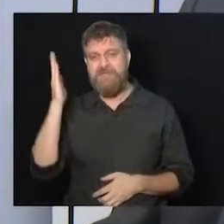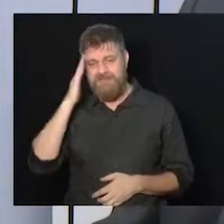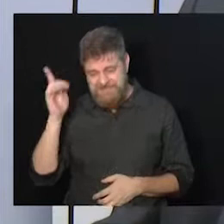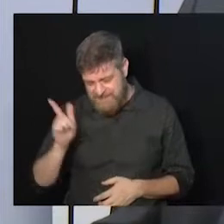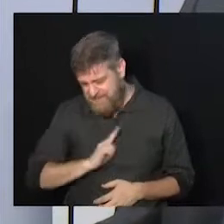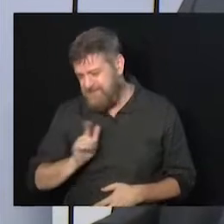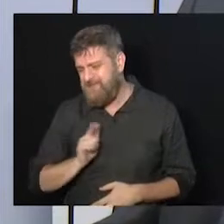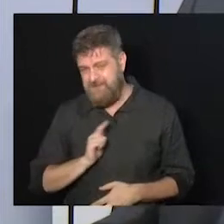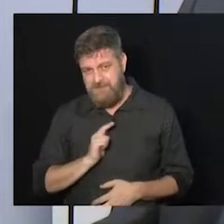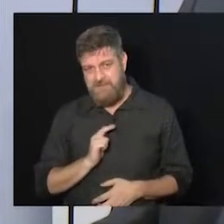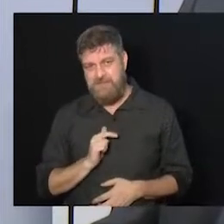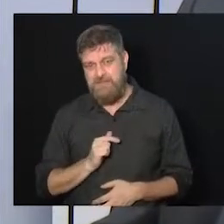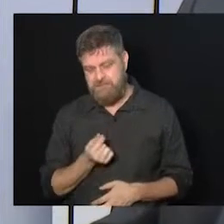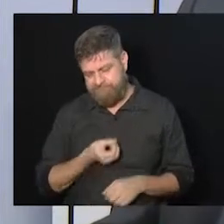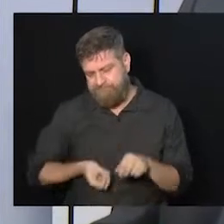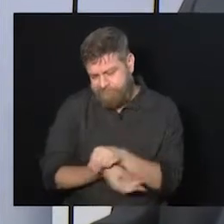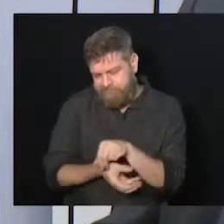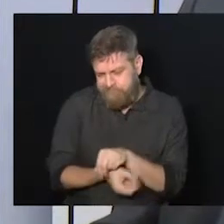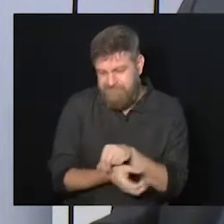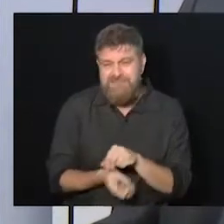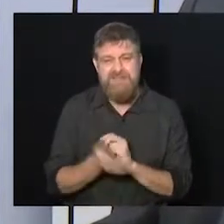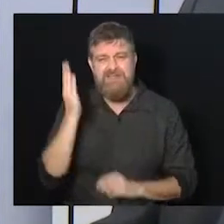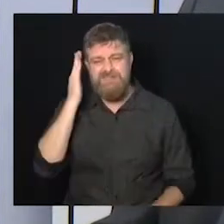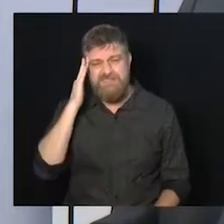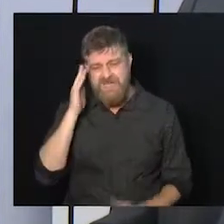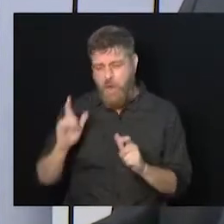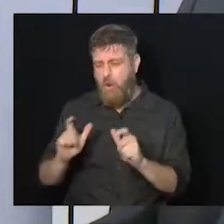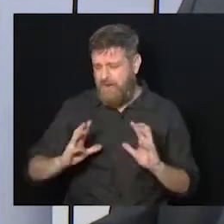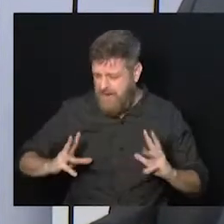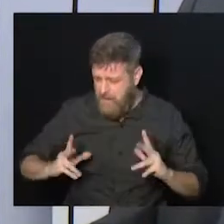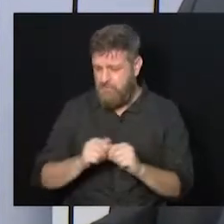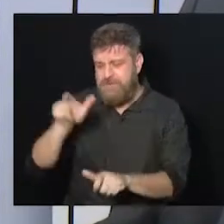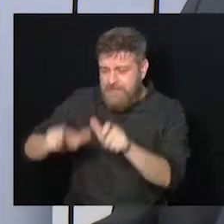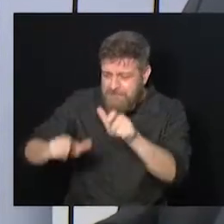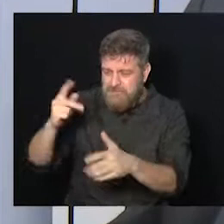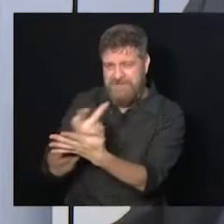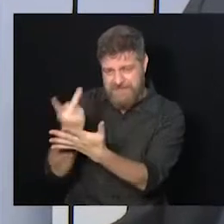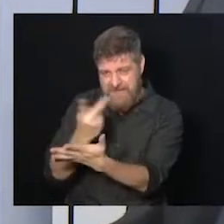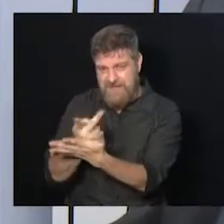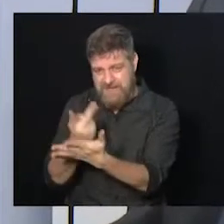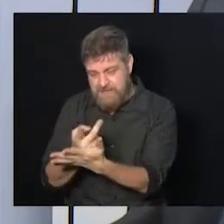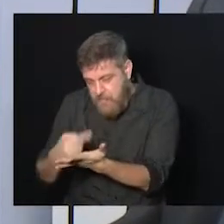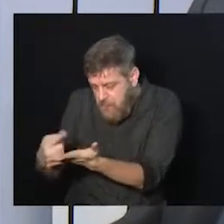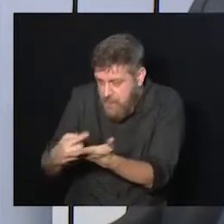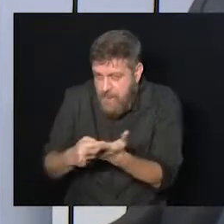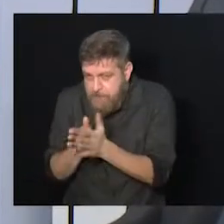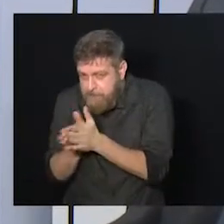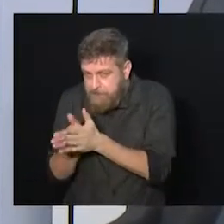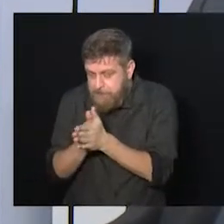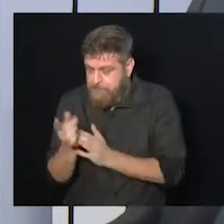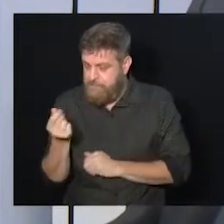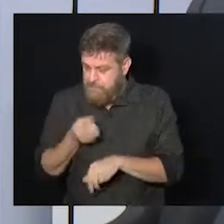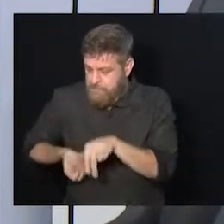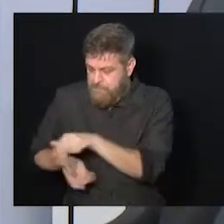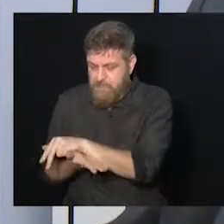haja ONGs que façam coisa errada, gente, todo lugar tem gente que faz coisa errada, que se reúne para fazer coisa errada. Né?